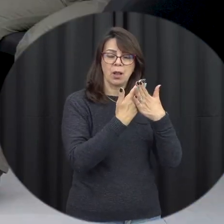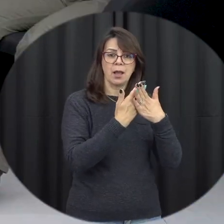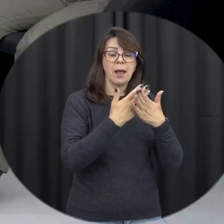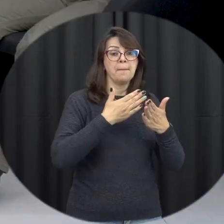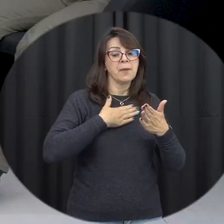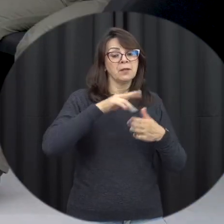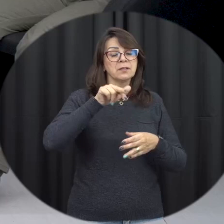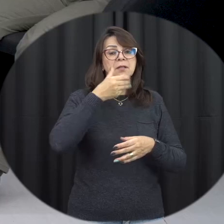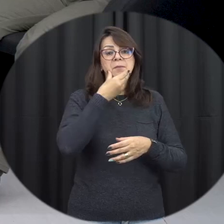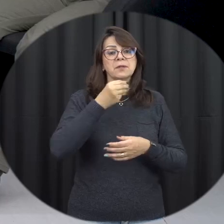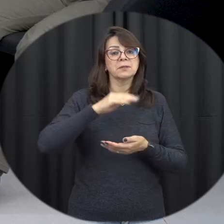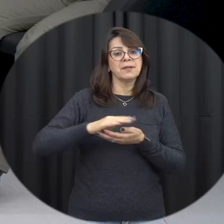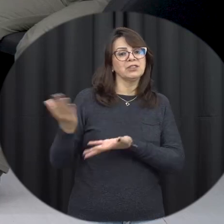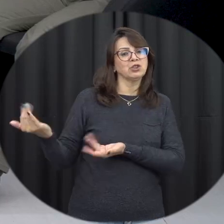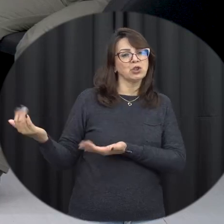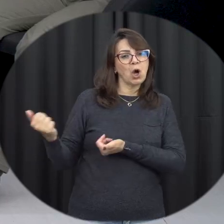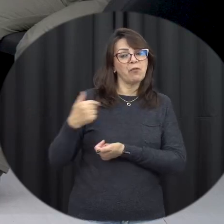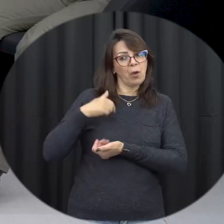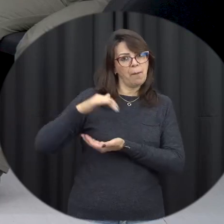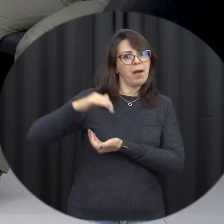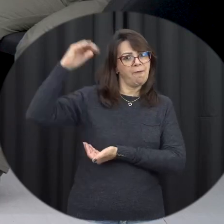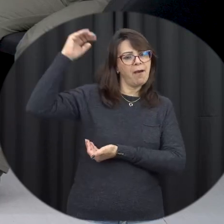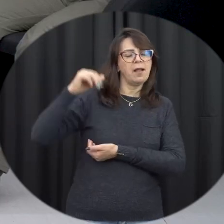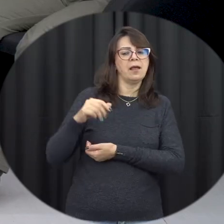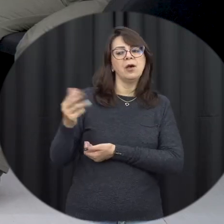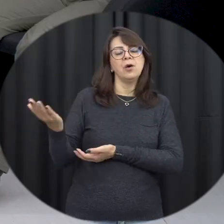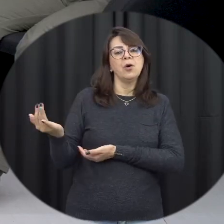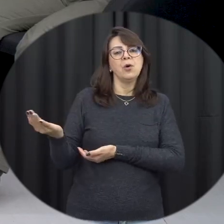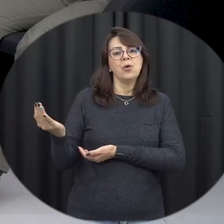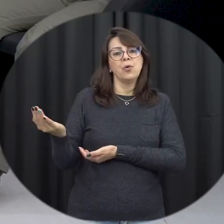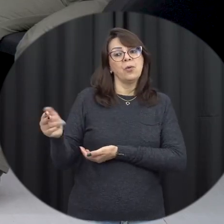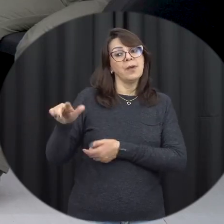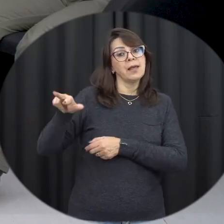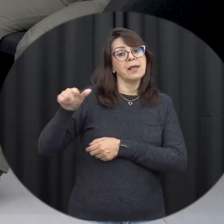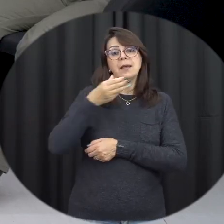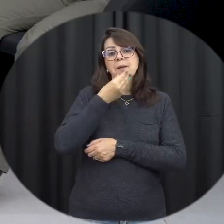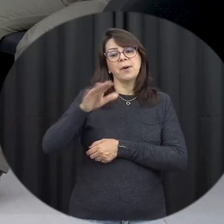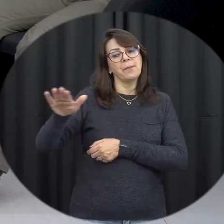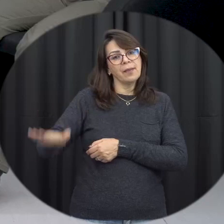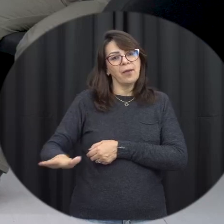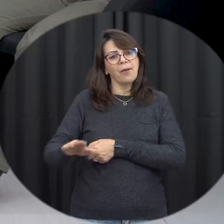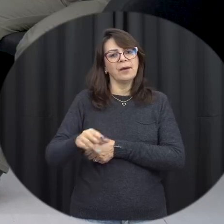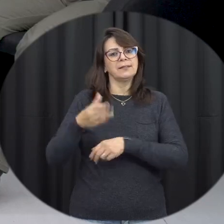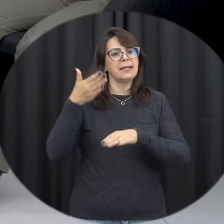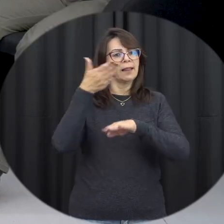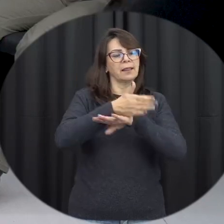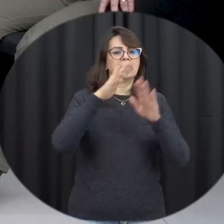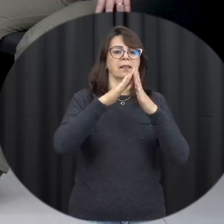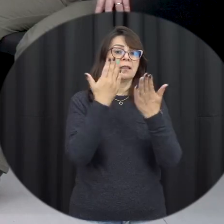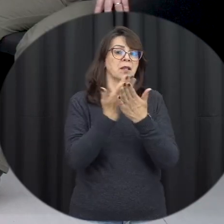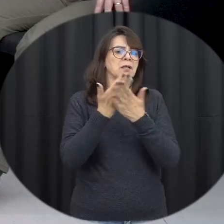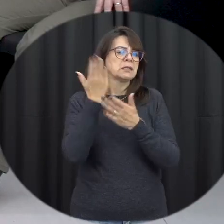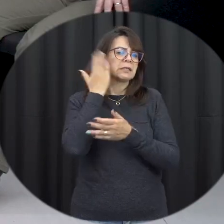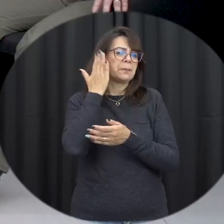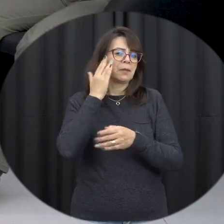mais novos, eu sou uma das mais velhas, eles iam para o ensino fundamental sabendo ler, porque a gente brincava de escola, então era